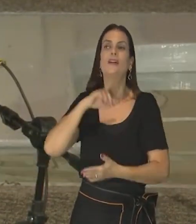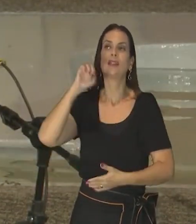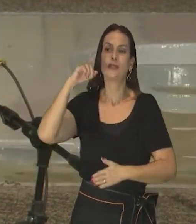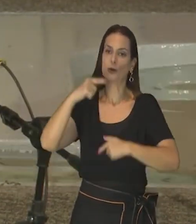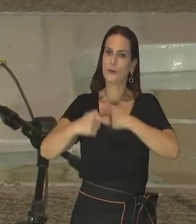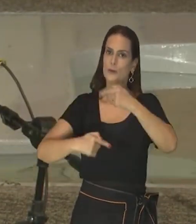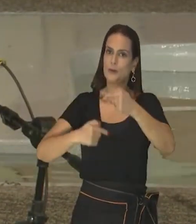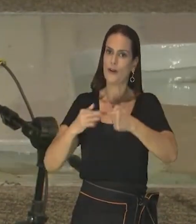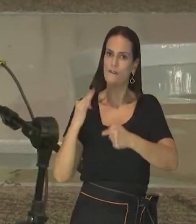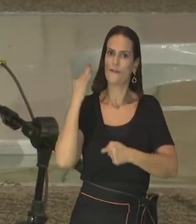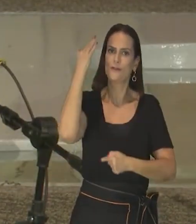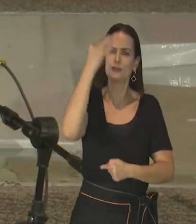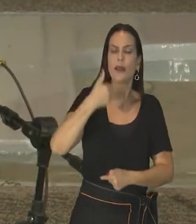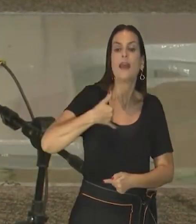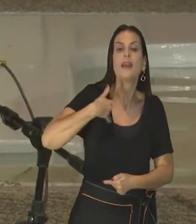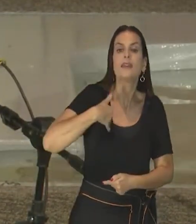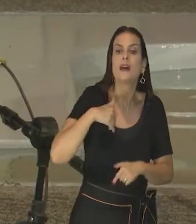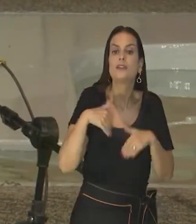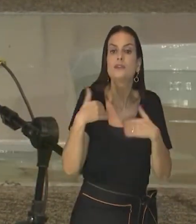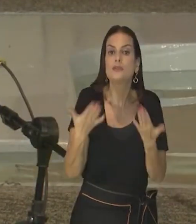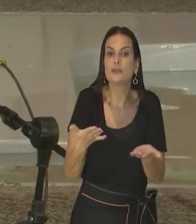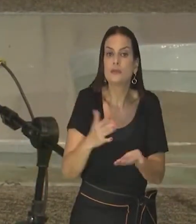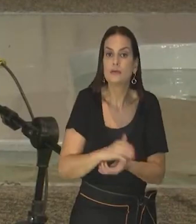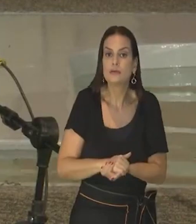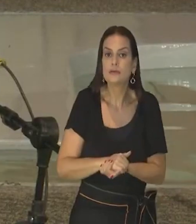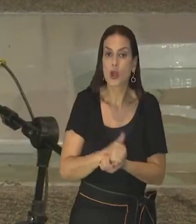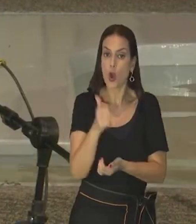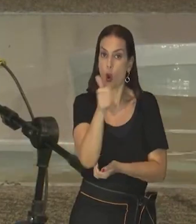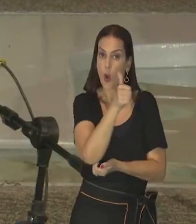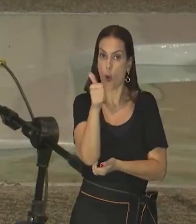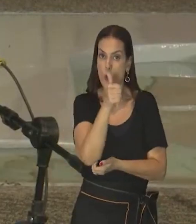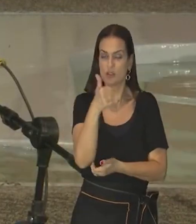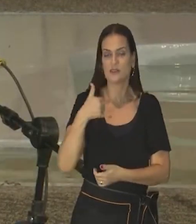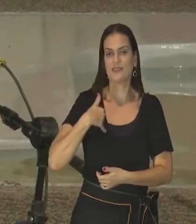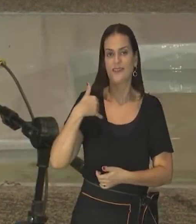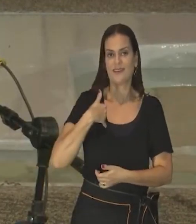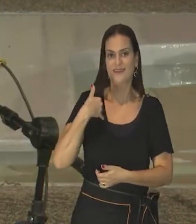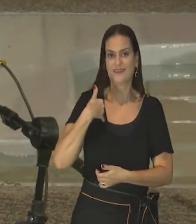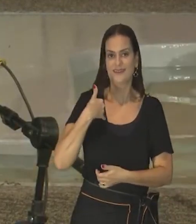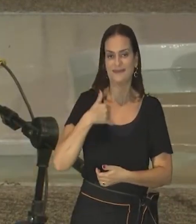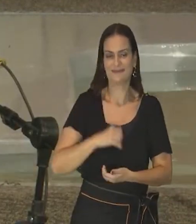gerações futuras. Quantos anos você tem, Teodoro? 11 anos.